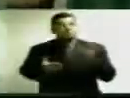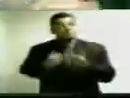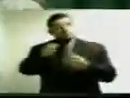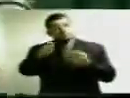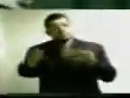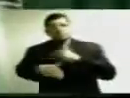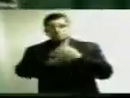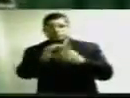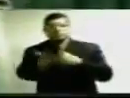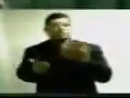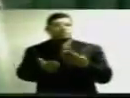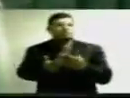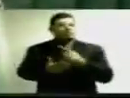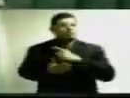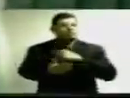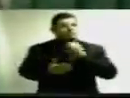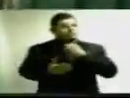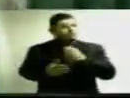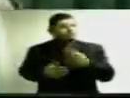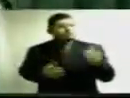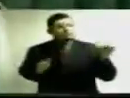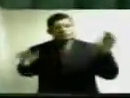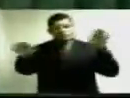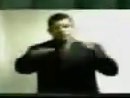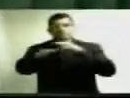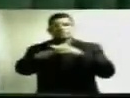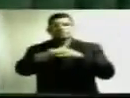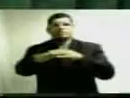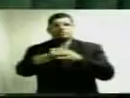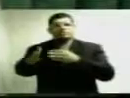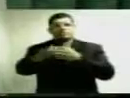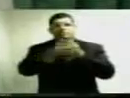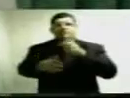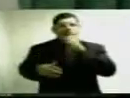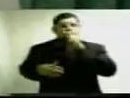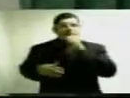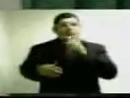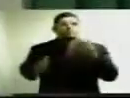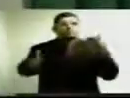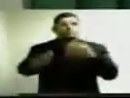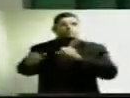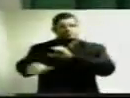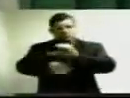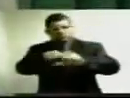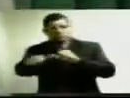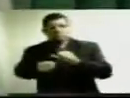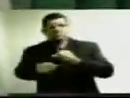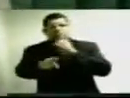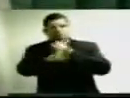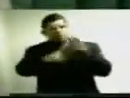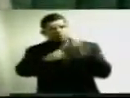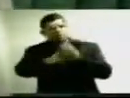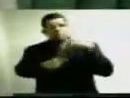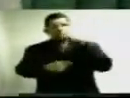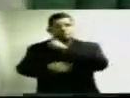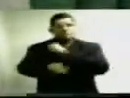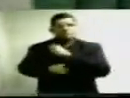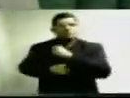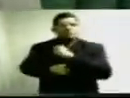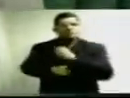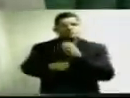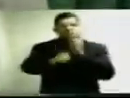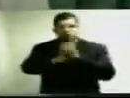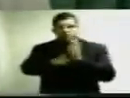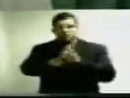e assim todos nós haveremos de navegar numa mesma corrente d'água para mudanças, e mudanças rápidas